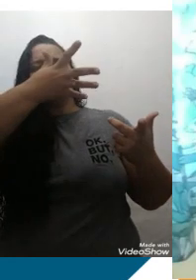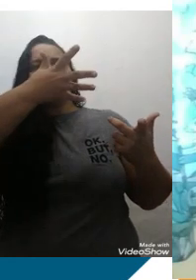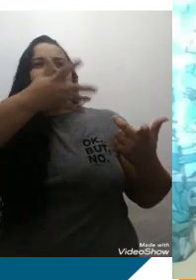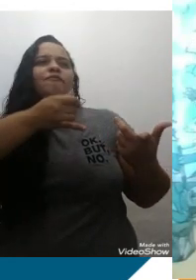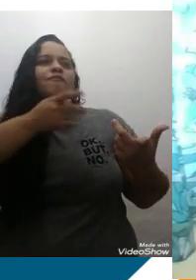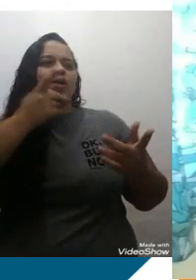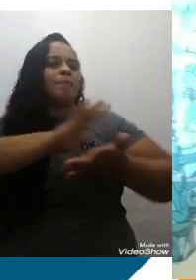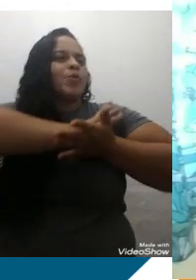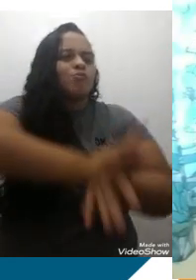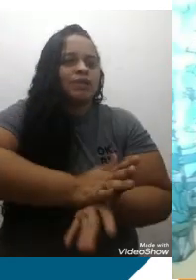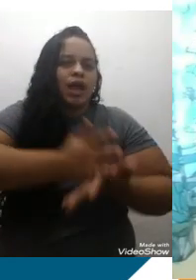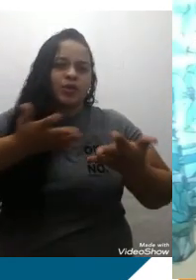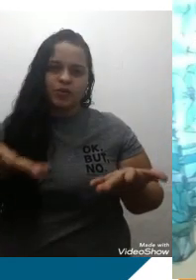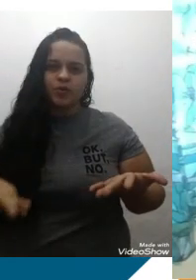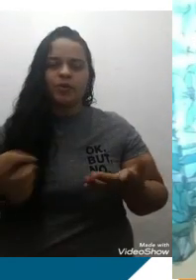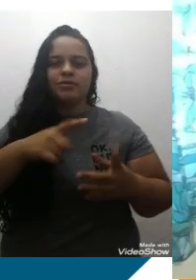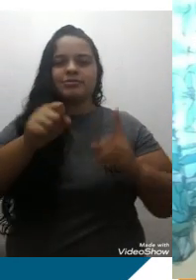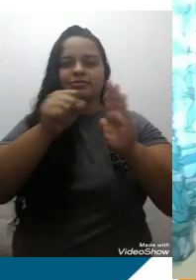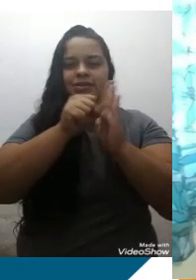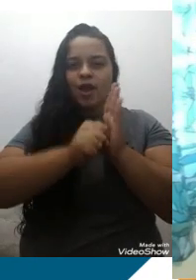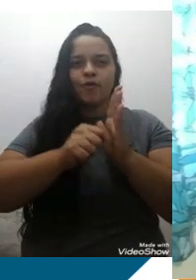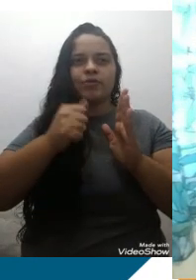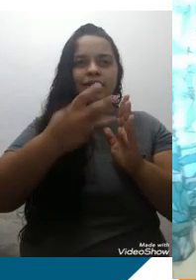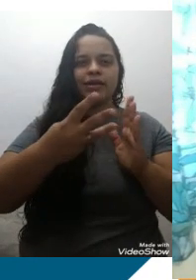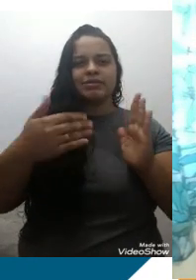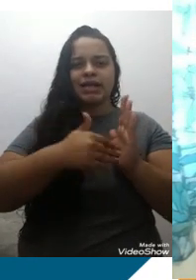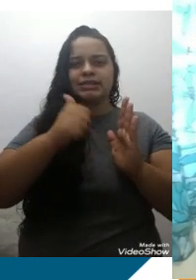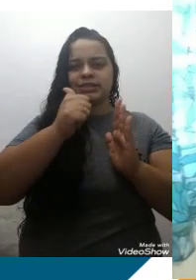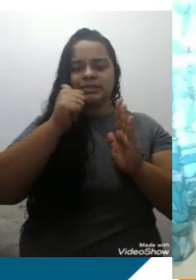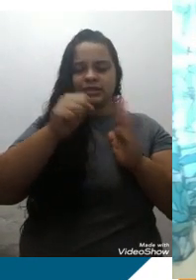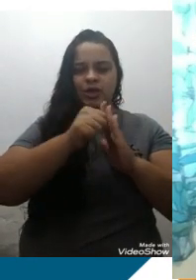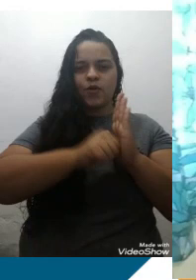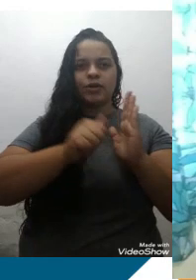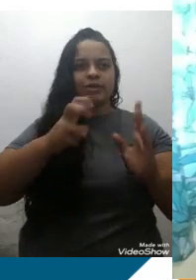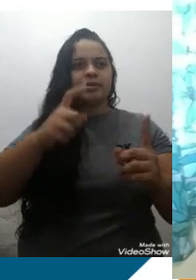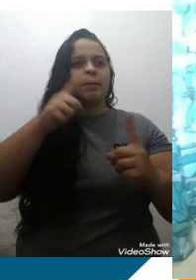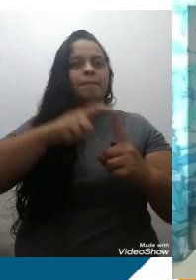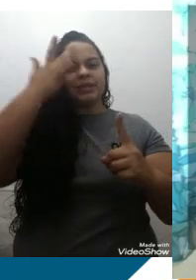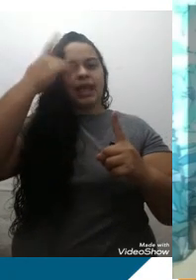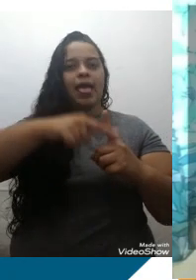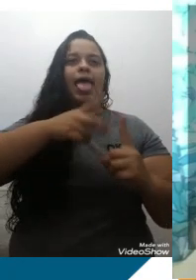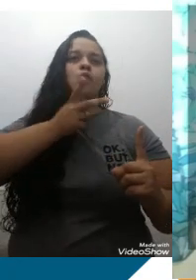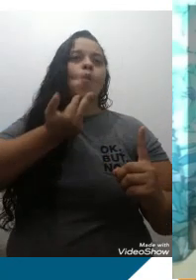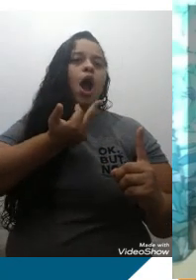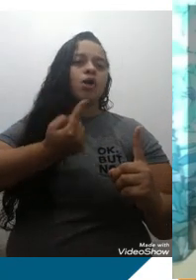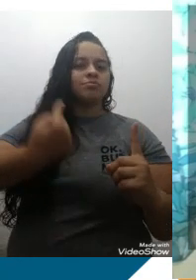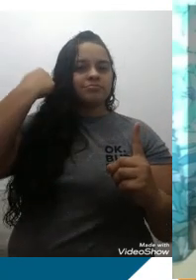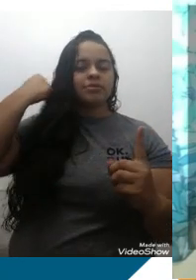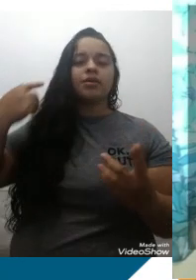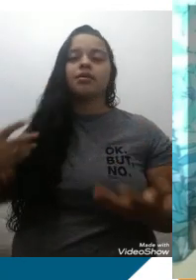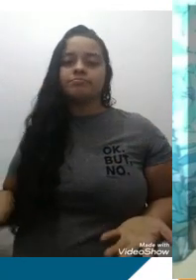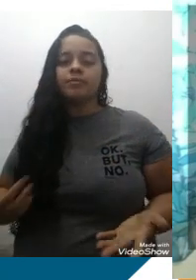indígenas entre os séculos XIII e XV. Né? Então, para você, quais são os